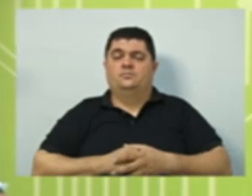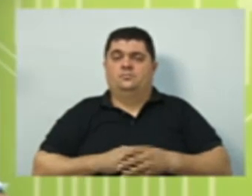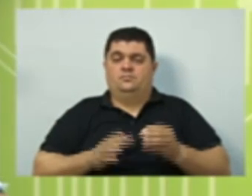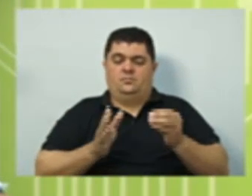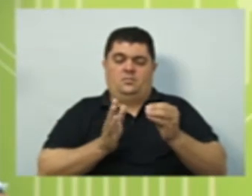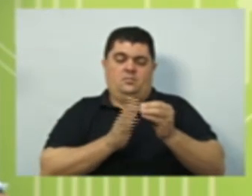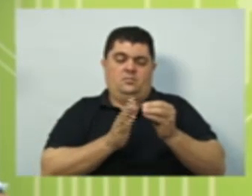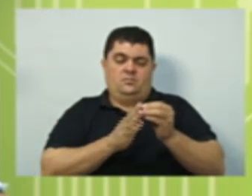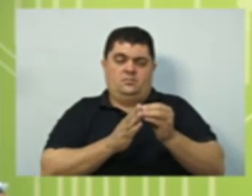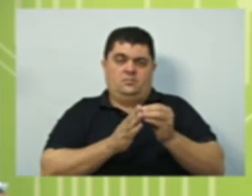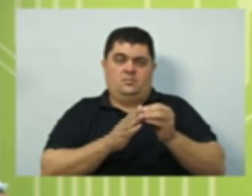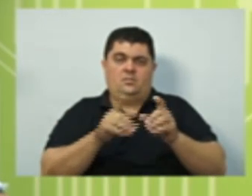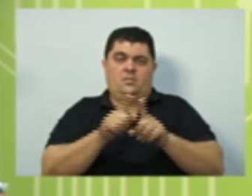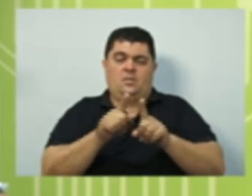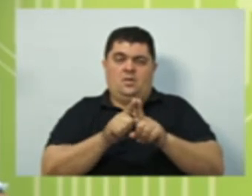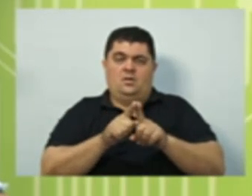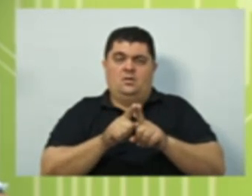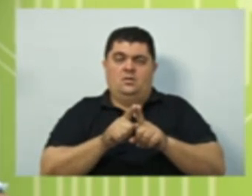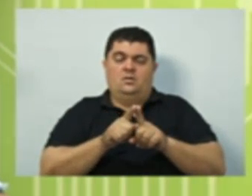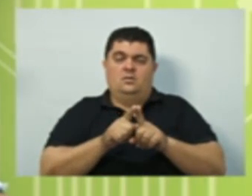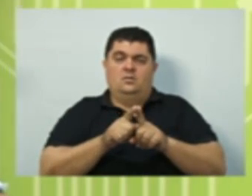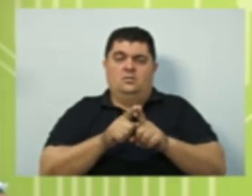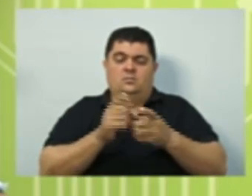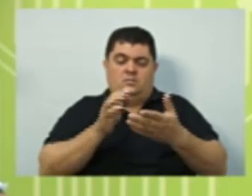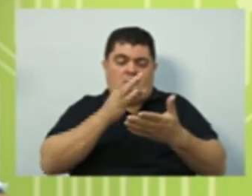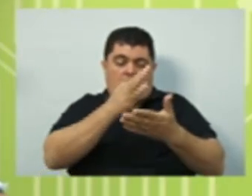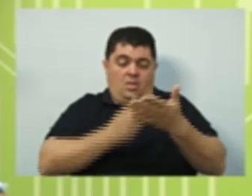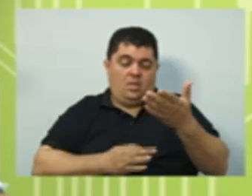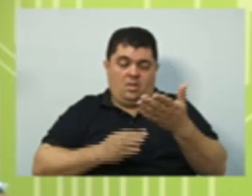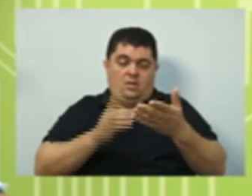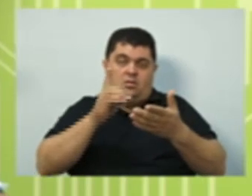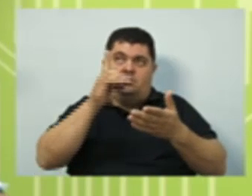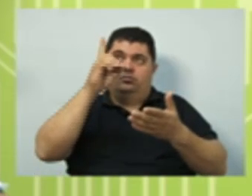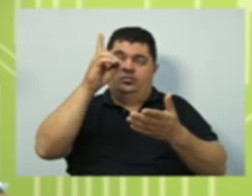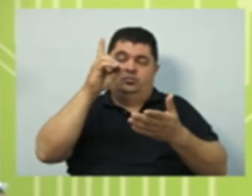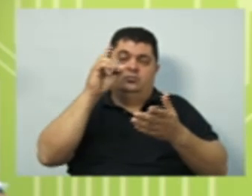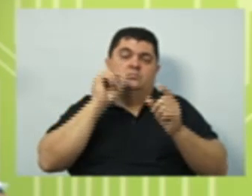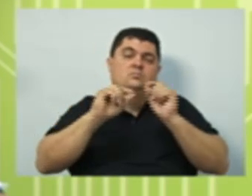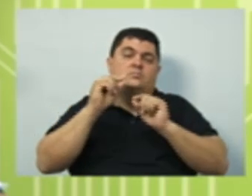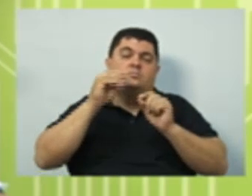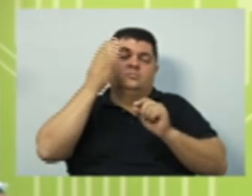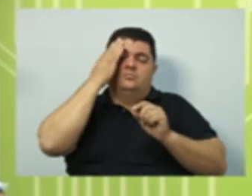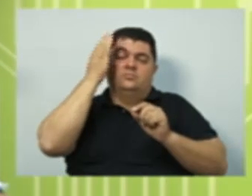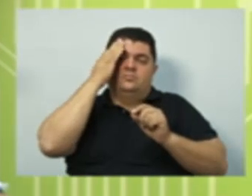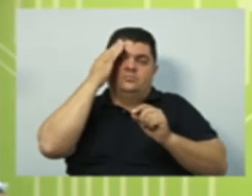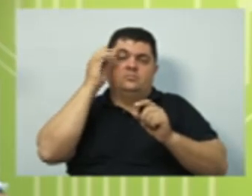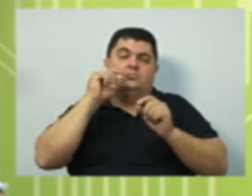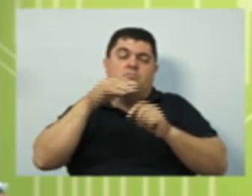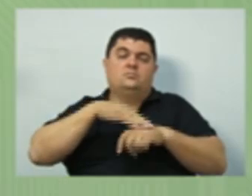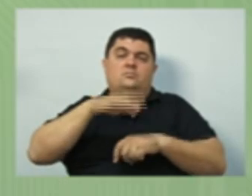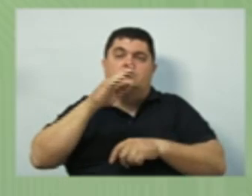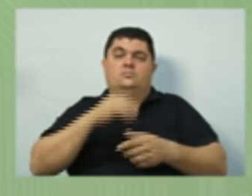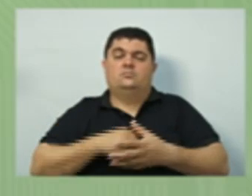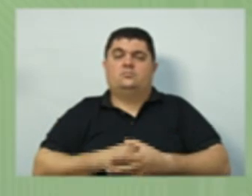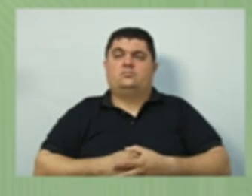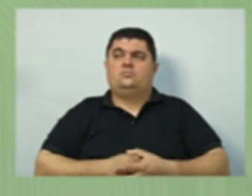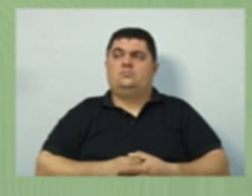e o próprio texto sagrado dessas várias religiões que eu citei, para entendermos um pouco mais o trabalho.